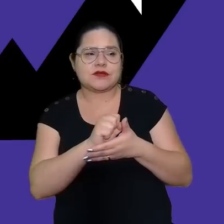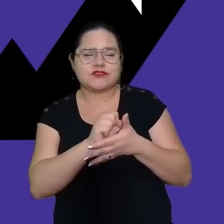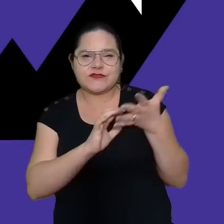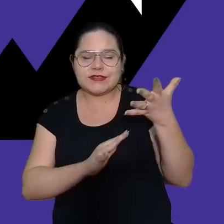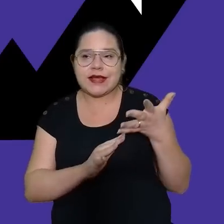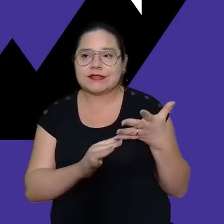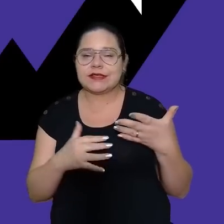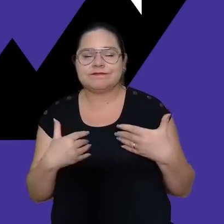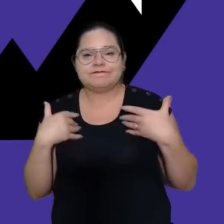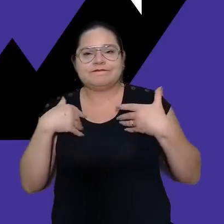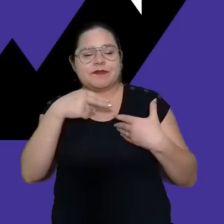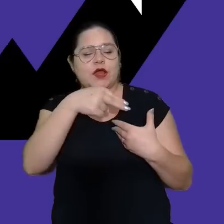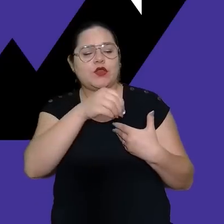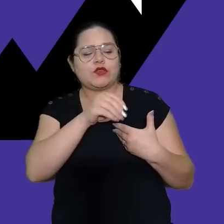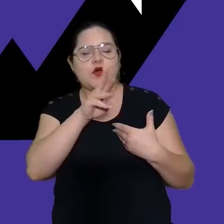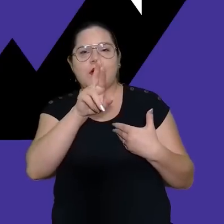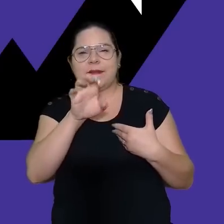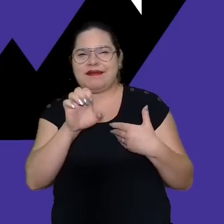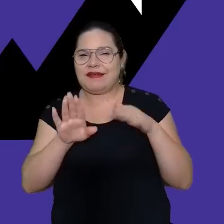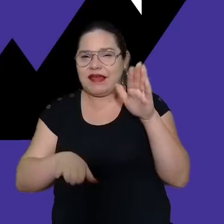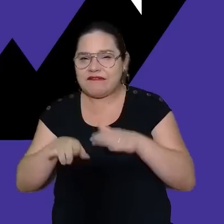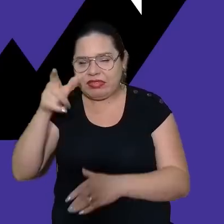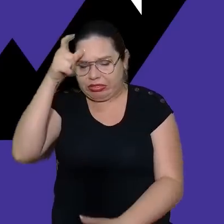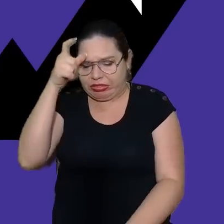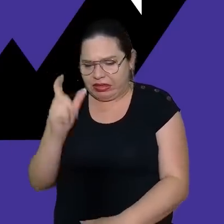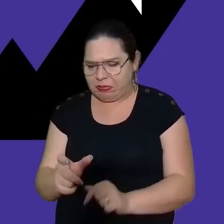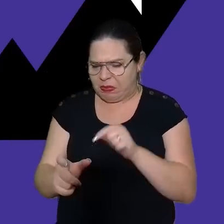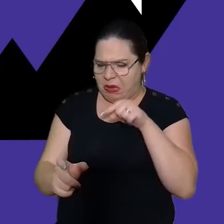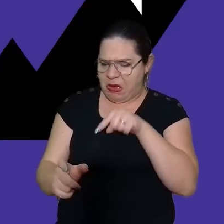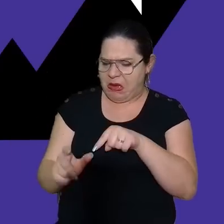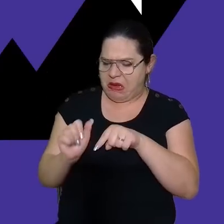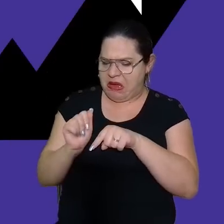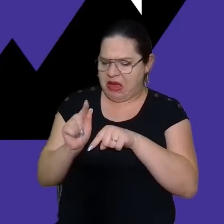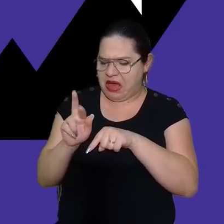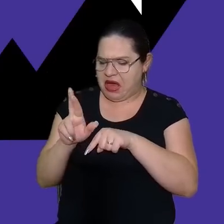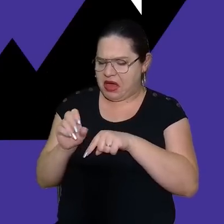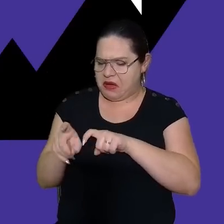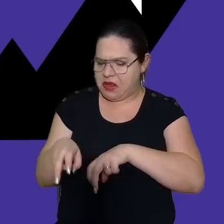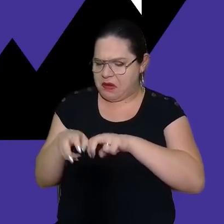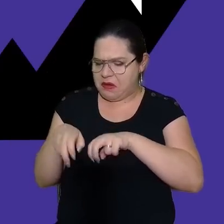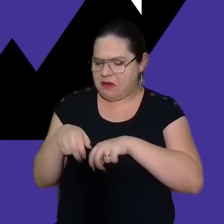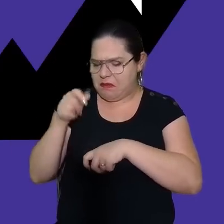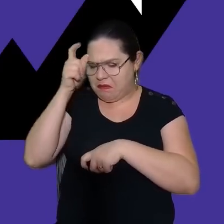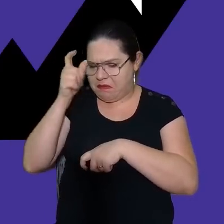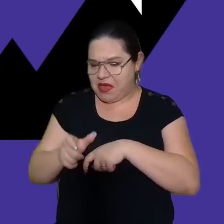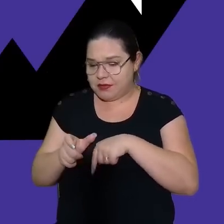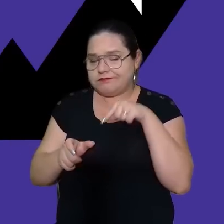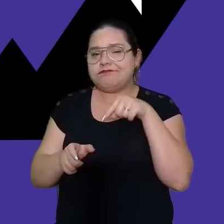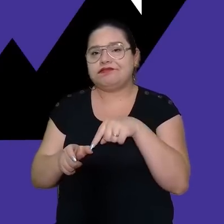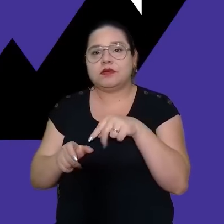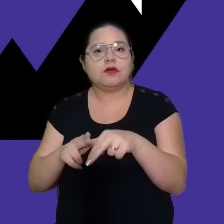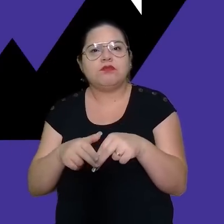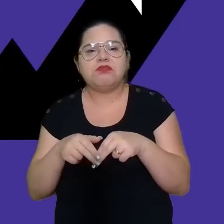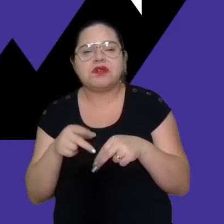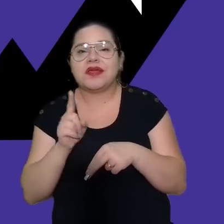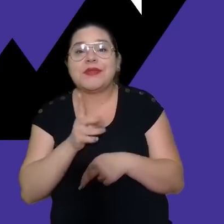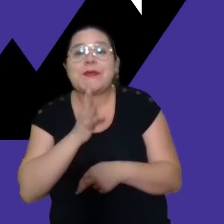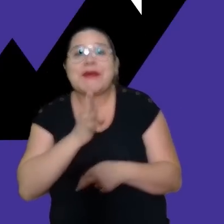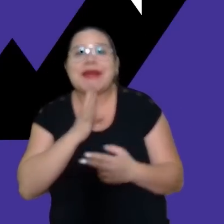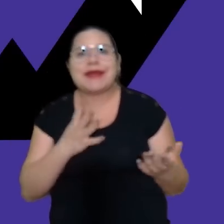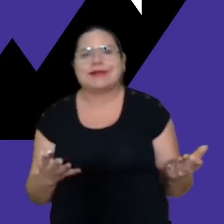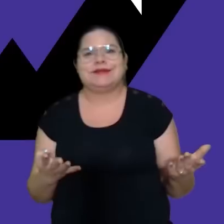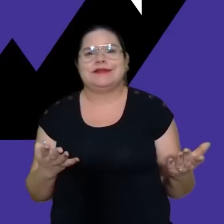certa demonização do agro por desinformação. Como é que eu enxergo o Brasil